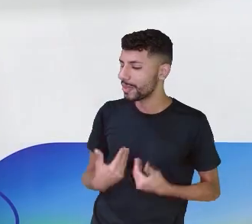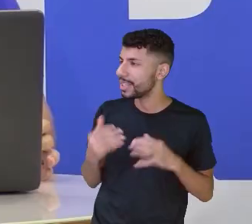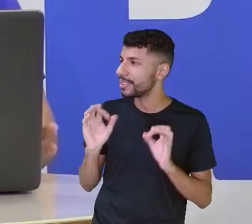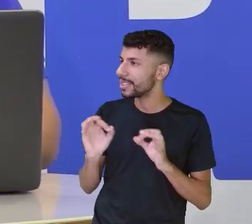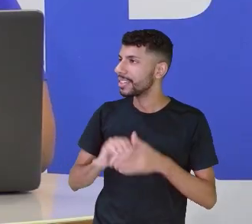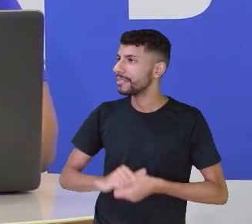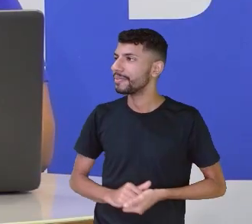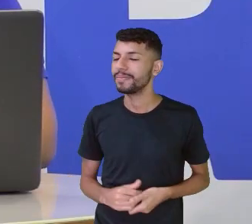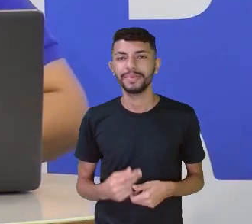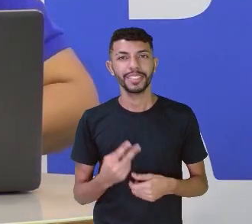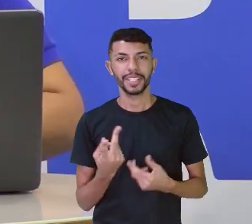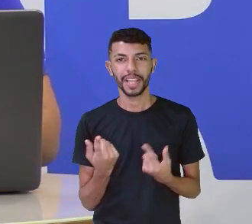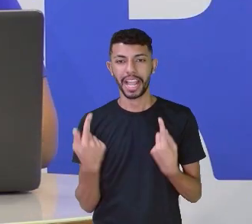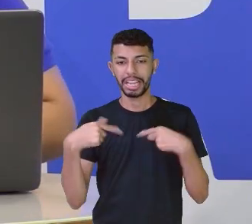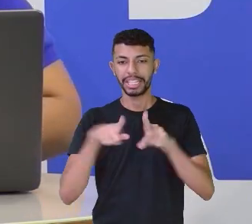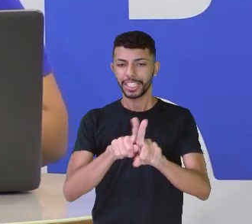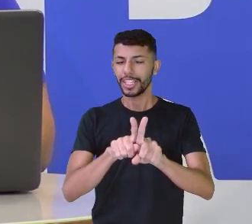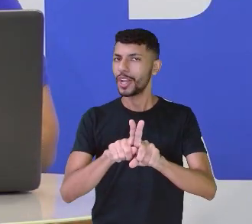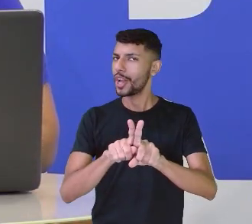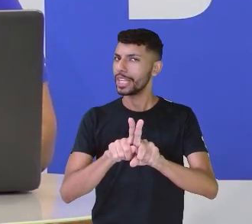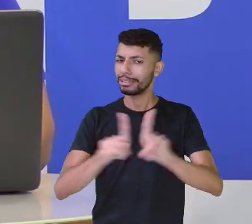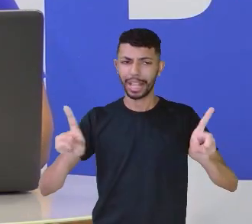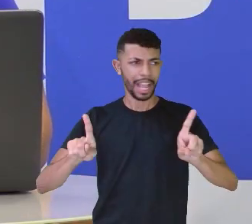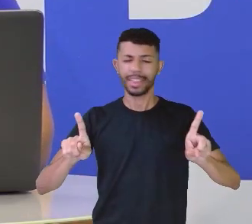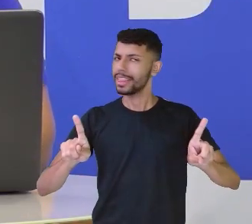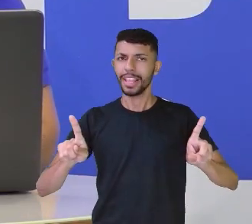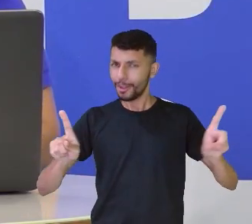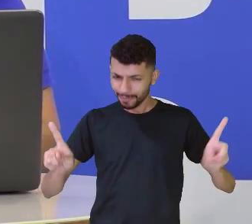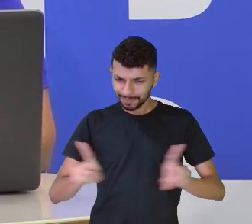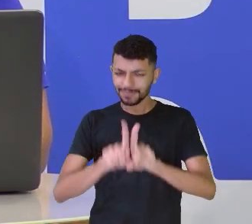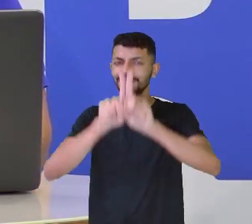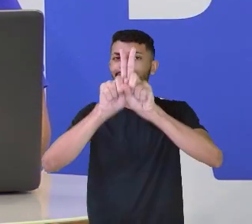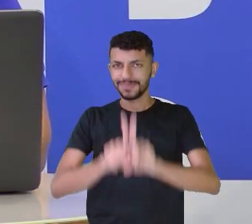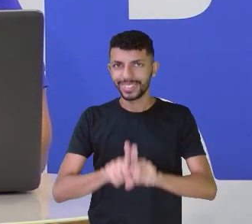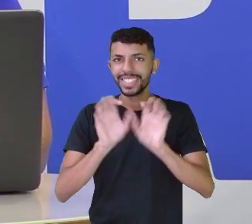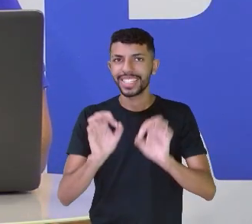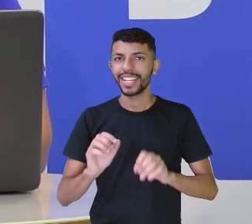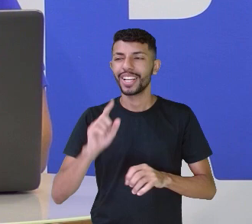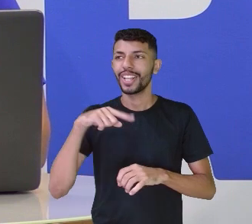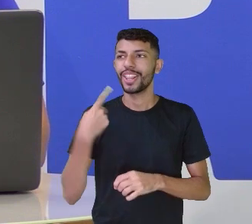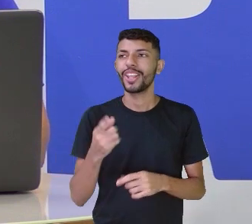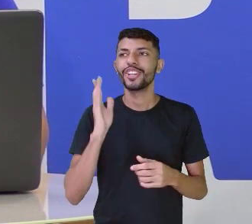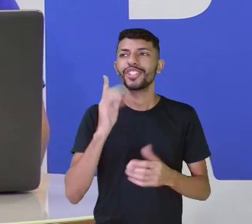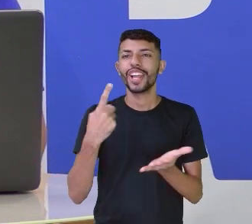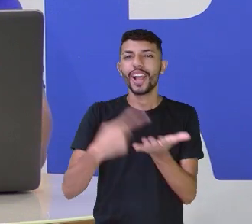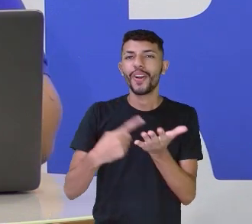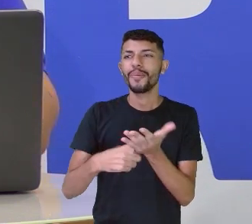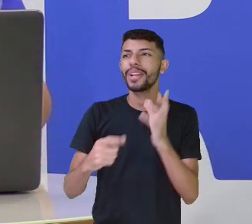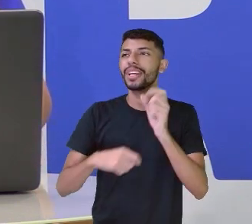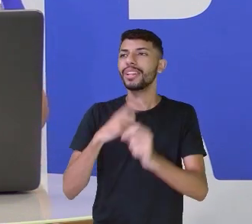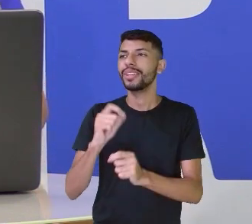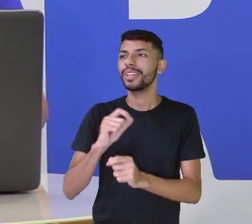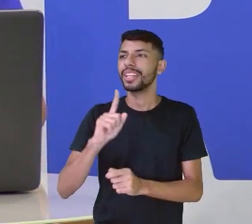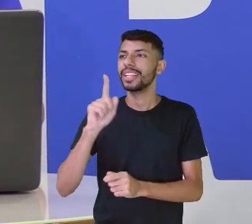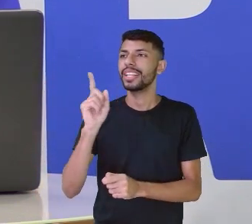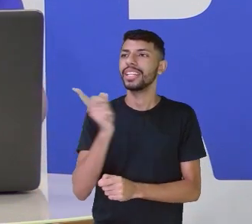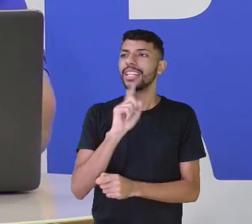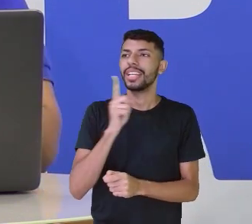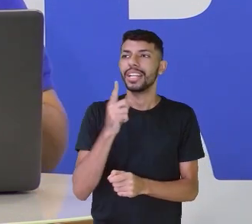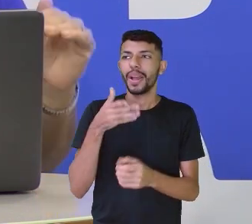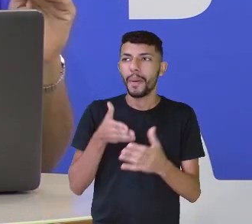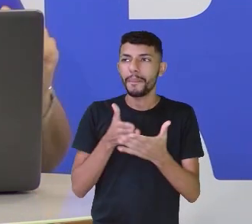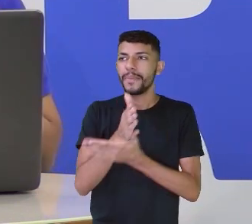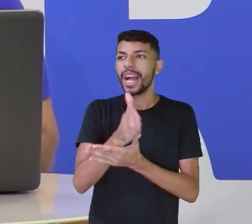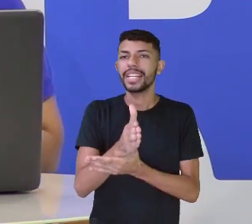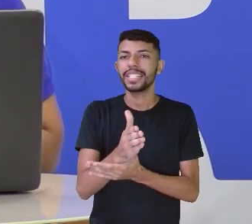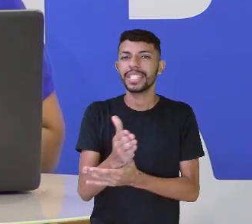aí. Essa dupla não pode separar, Não né, pode, gente? não pode. Estamos combinando no final do ano a gente não passar de ano para não seguir para o sexto. Não, a gente e